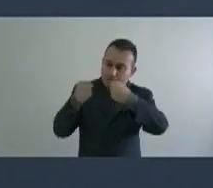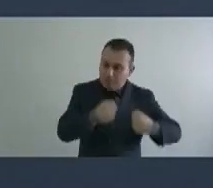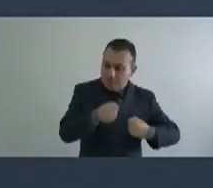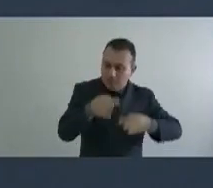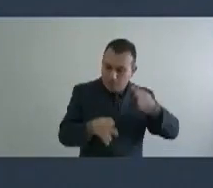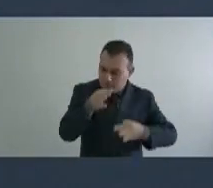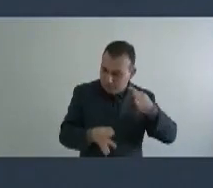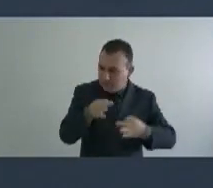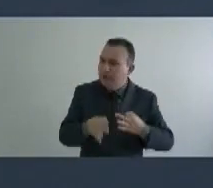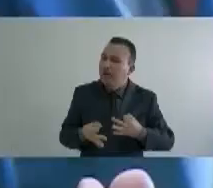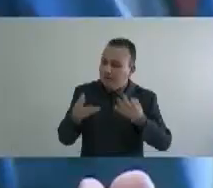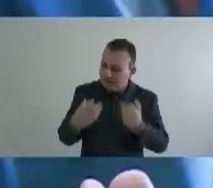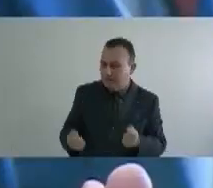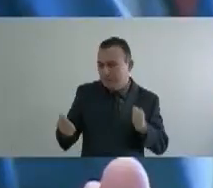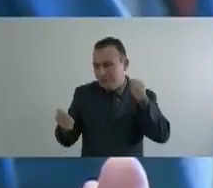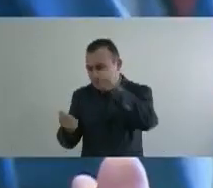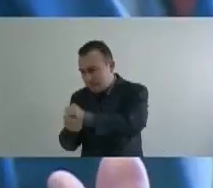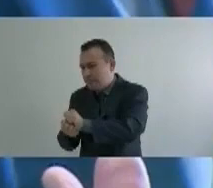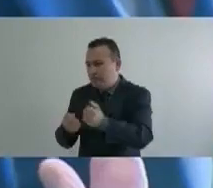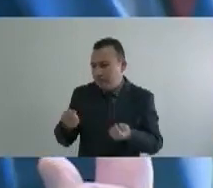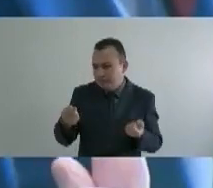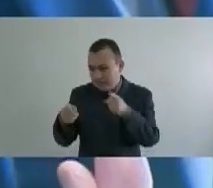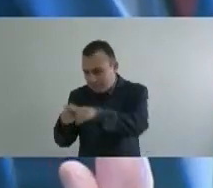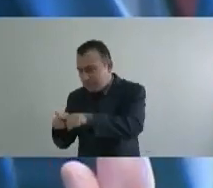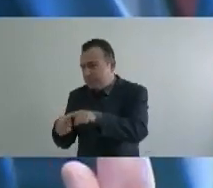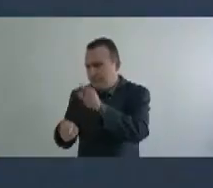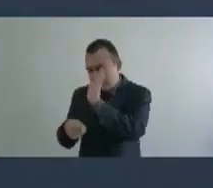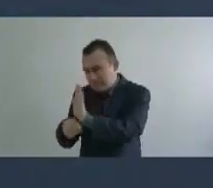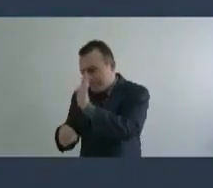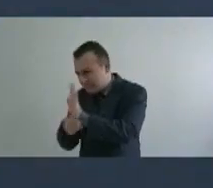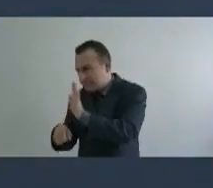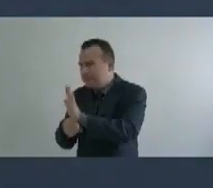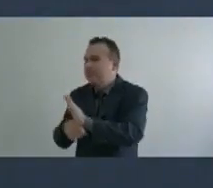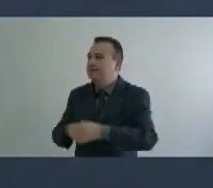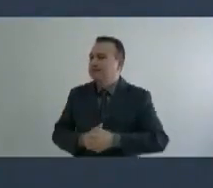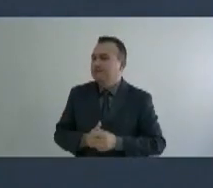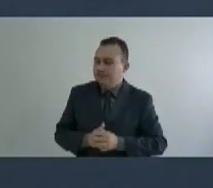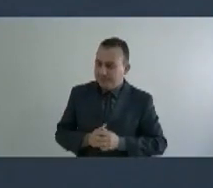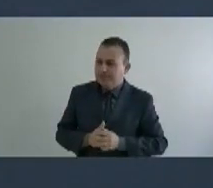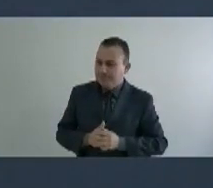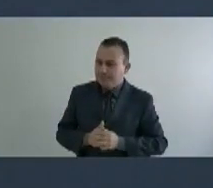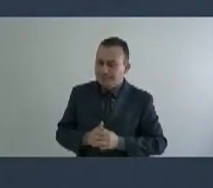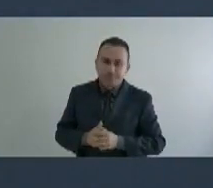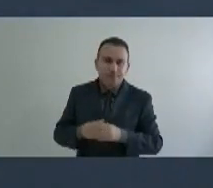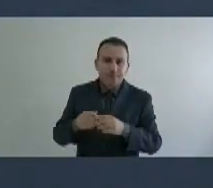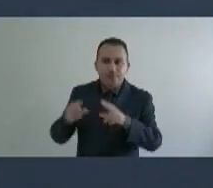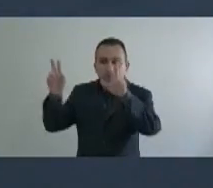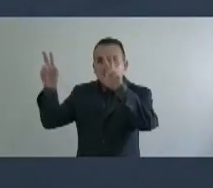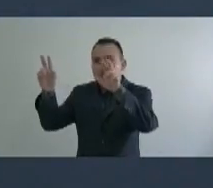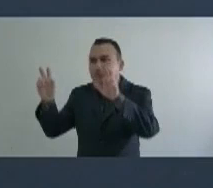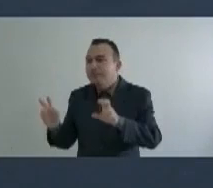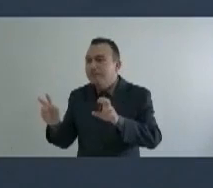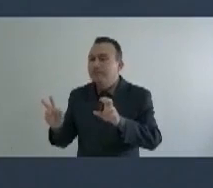sermos irmãos, parceiros e companheiros naquilo que é de interesse